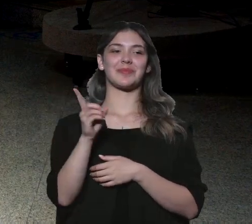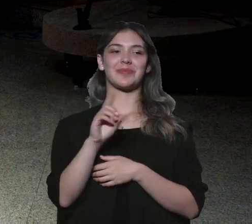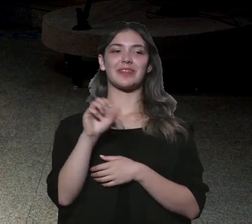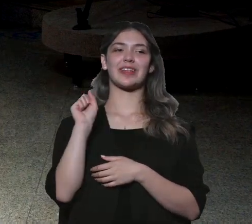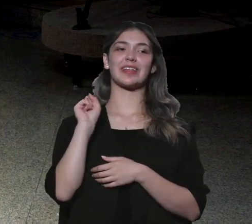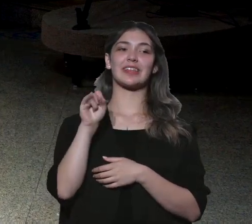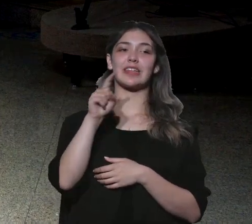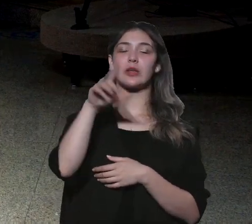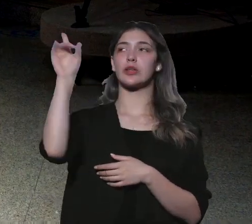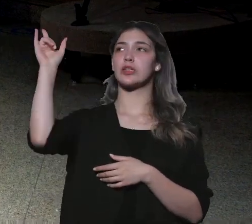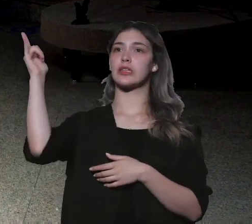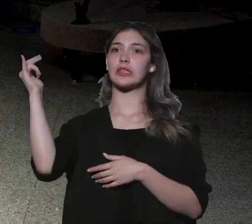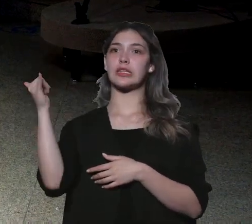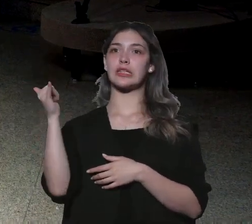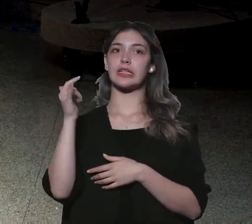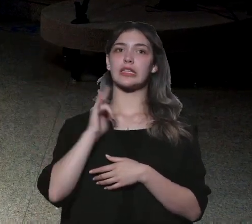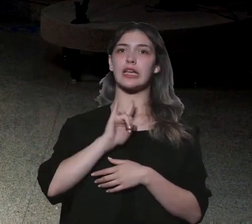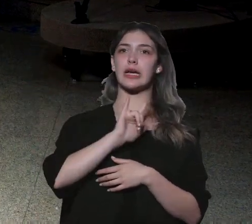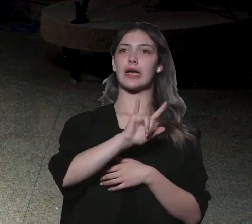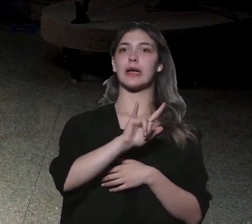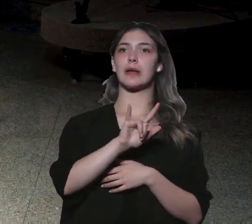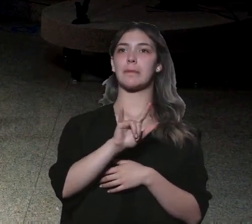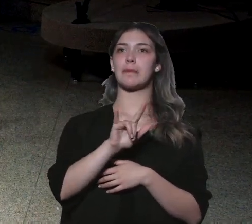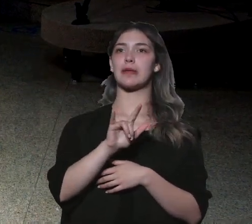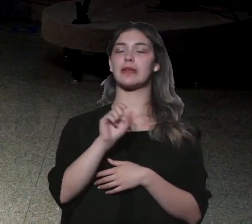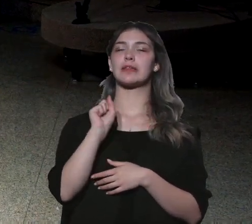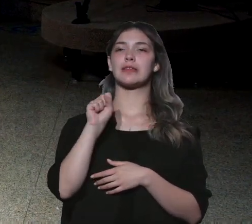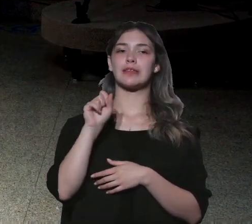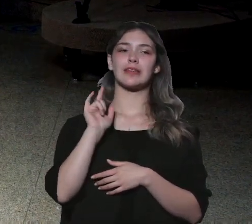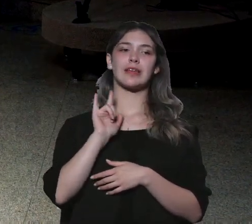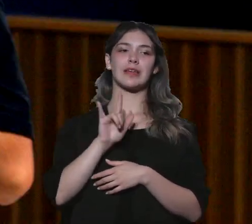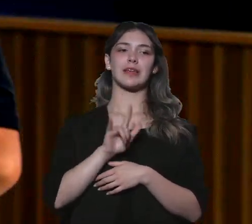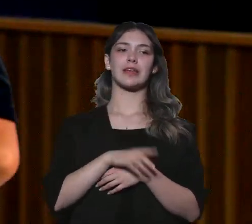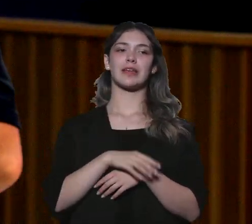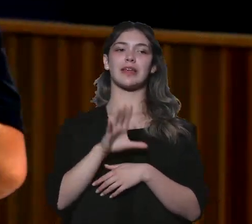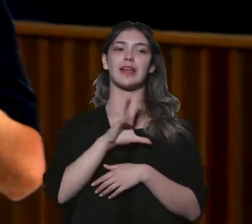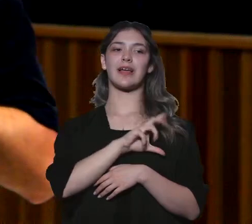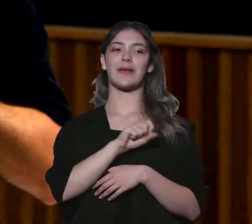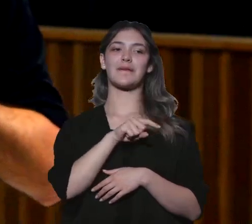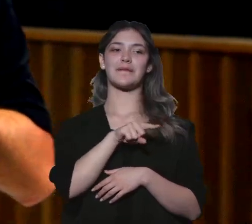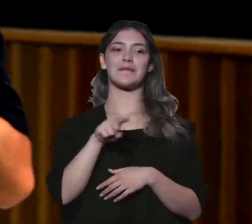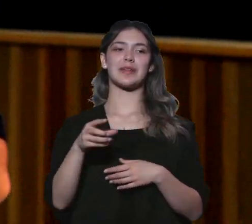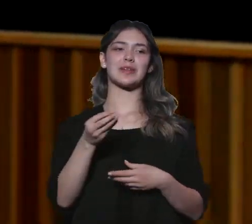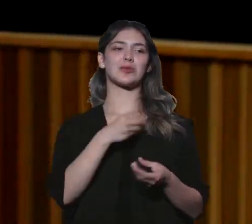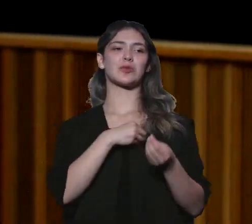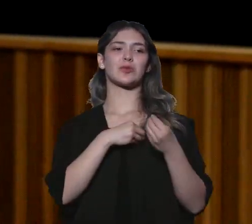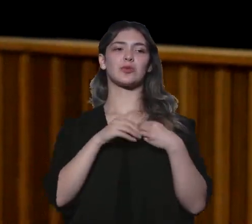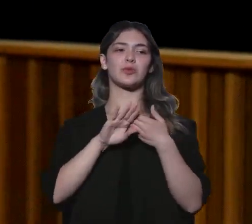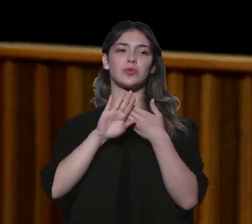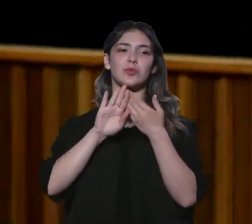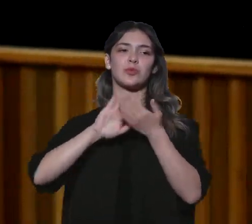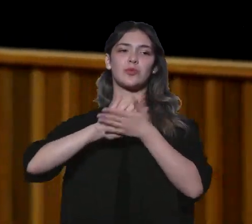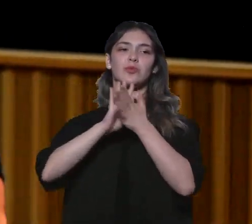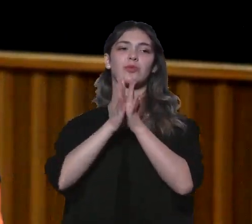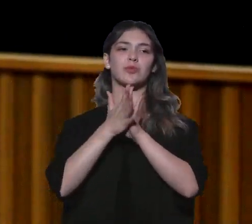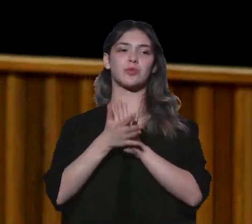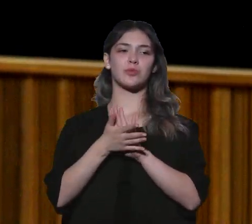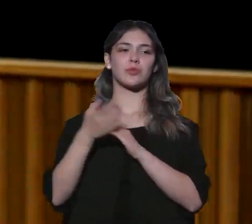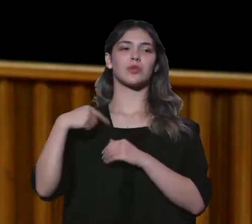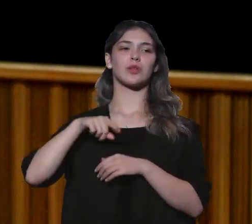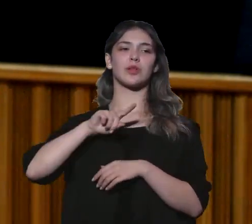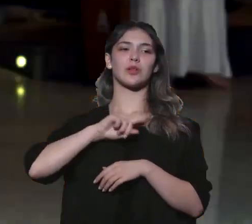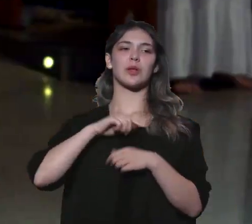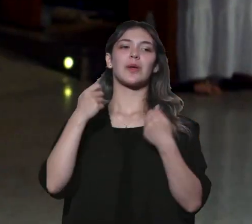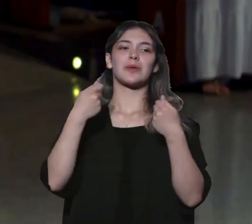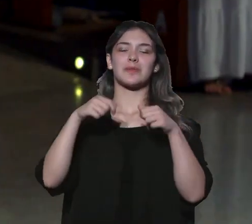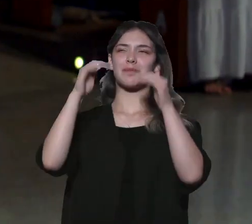diz pare de fazer tal coisa, é porque Ele sabe o que é melhor para você. E quando nós não obedecemos, nós pecamos, e o pecado